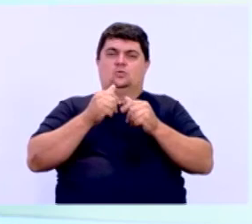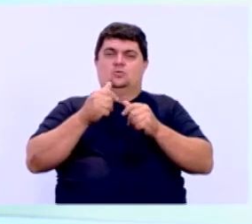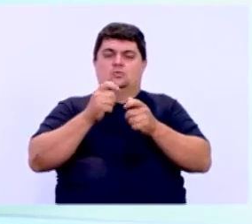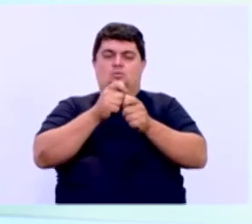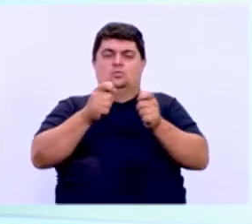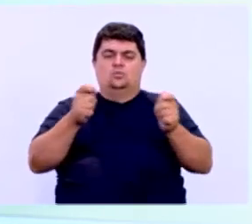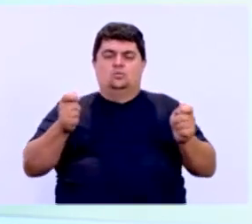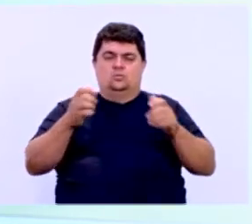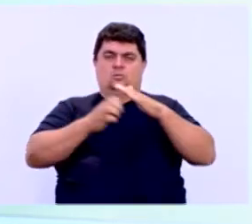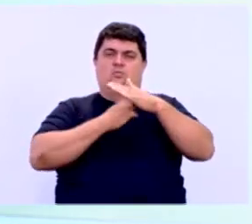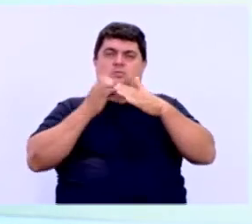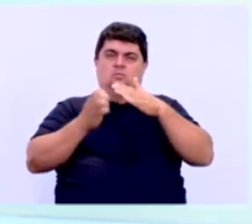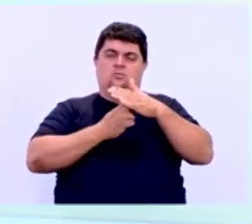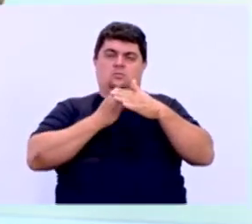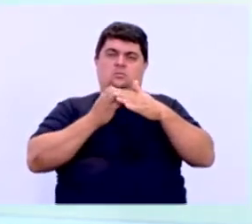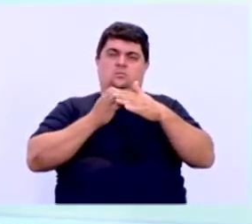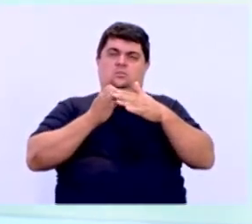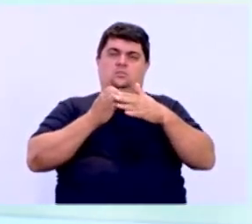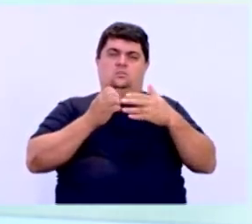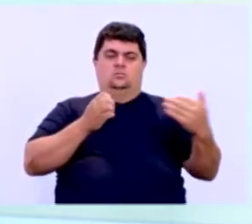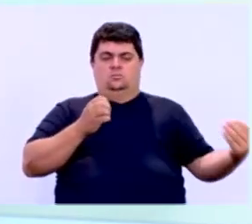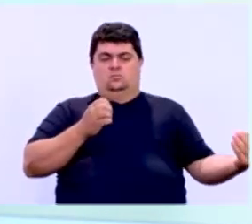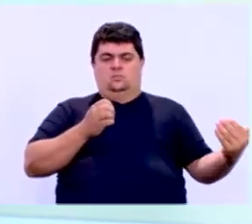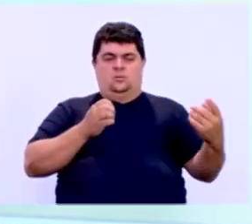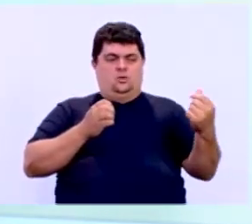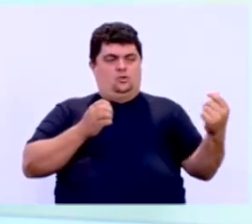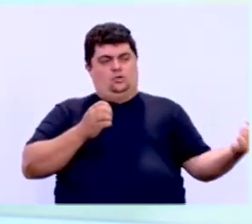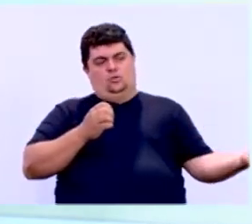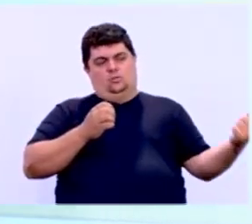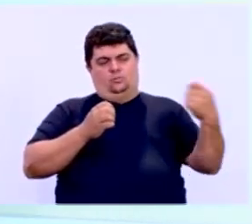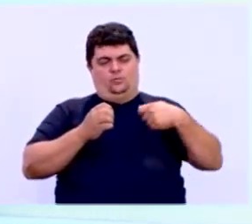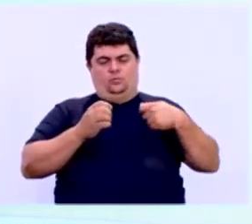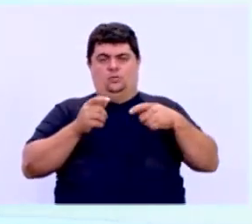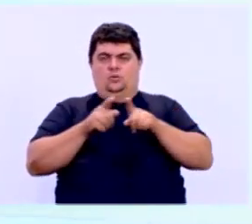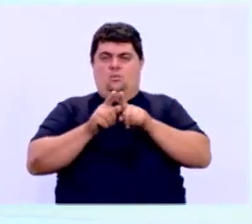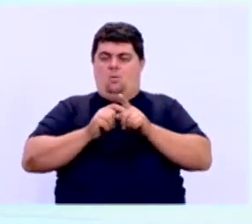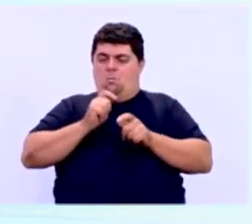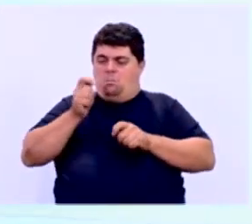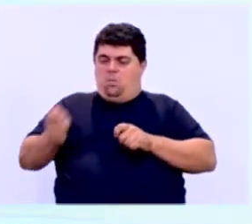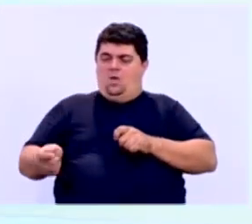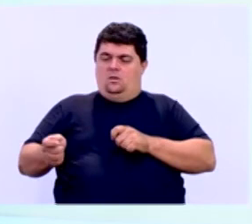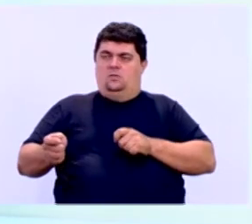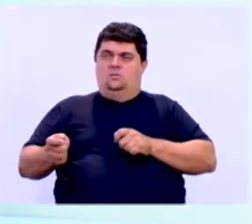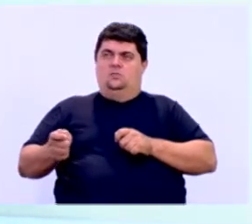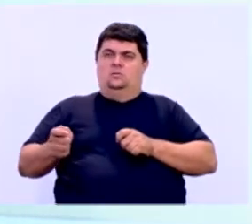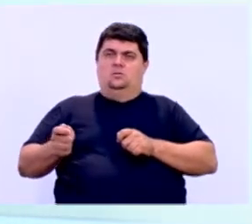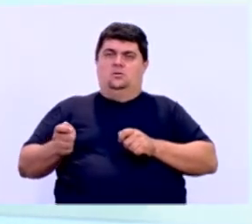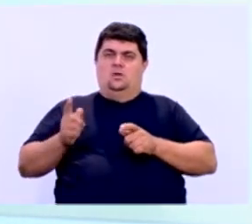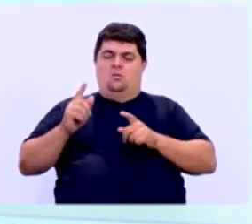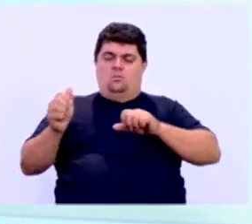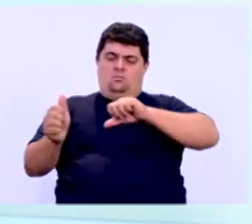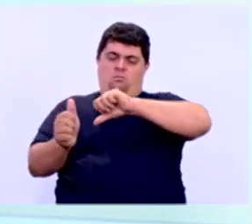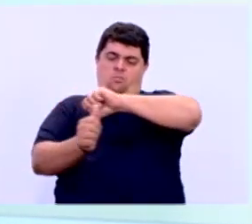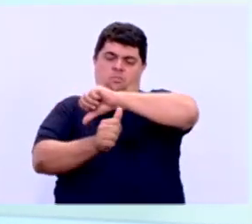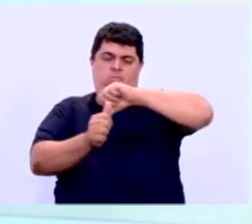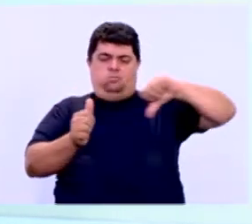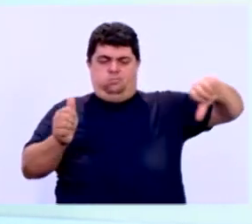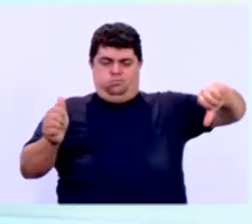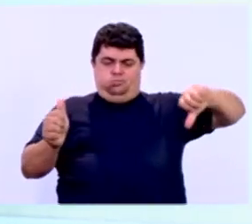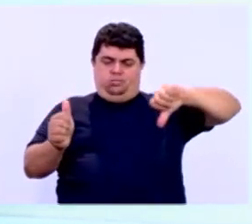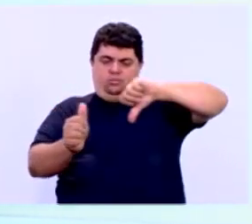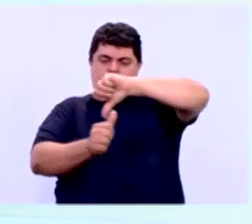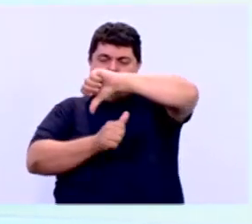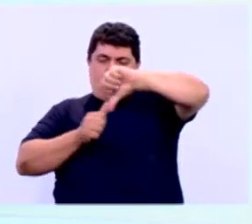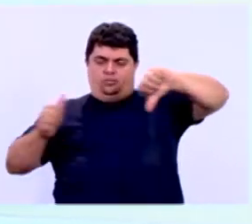uma empresa, né? O que me entra, né, e o que me sai. É interessante você, gestor, você, administrador,